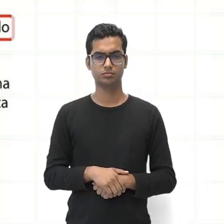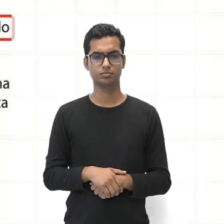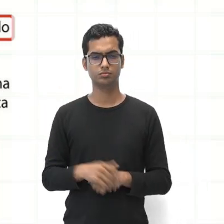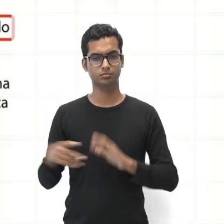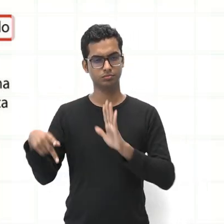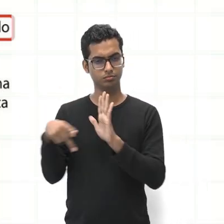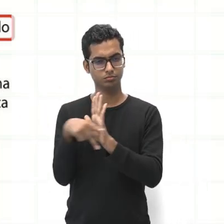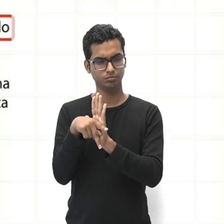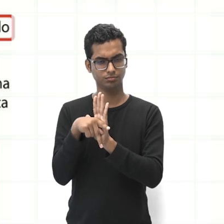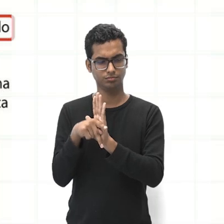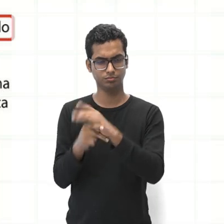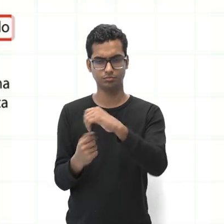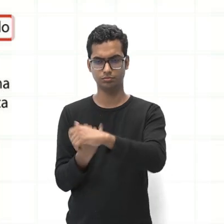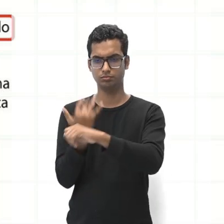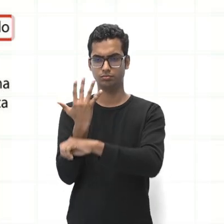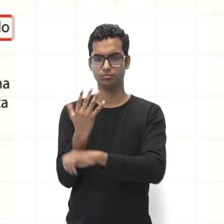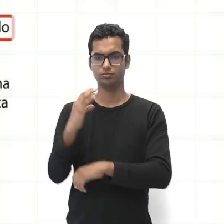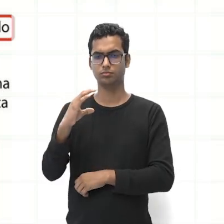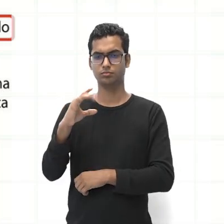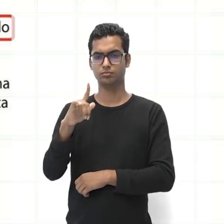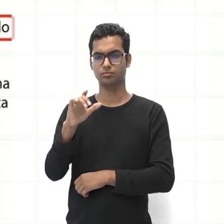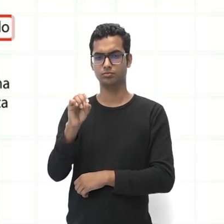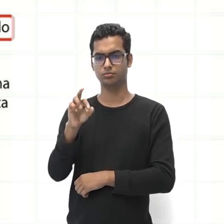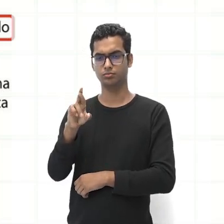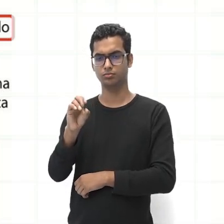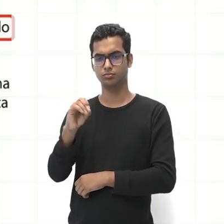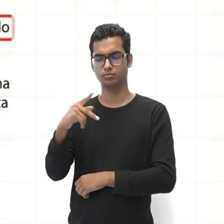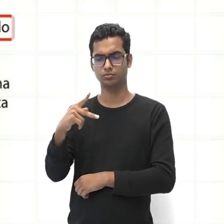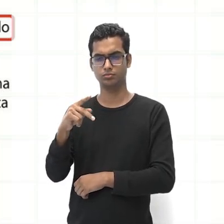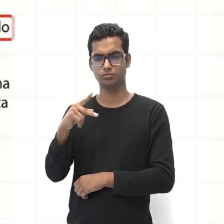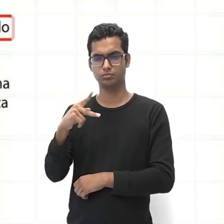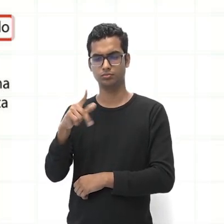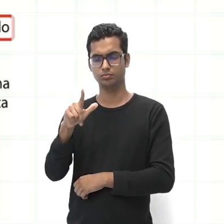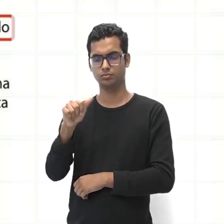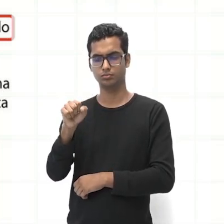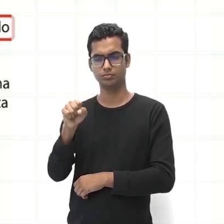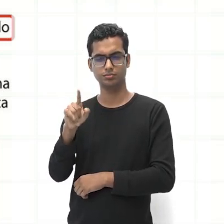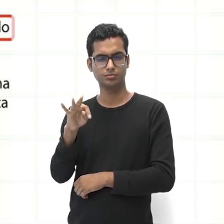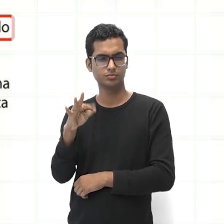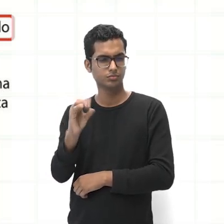exclusivas das células vegetais. Nós temos o cloroplasto, né, que